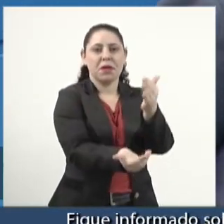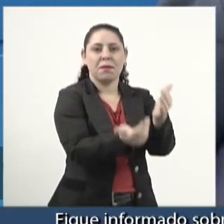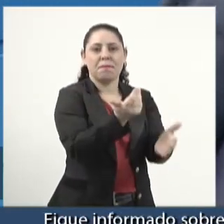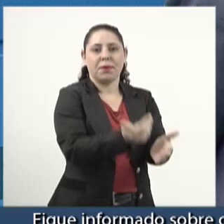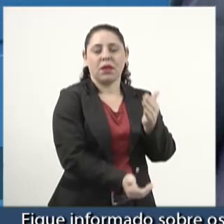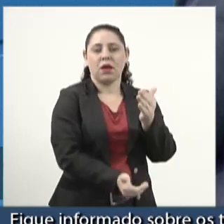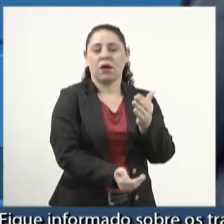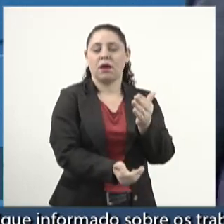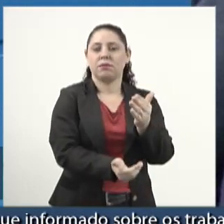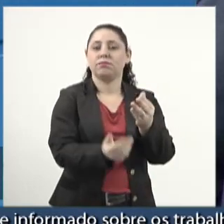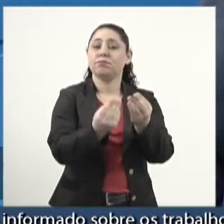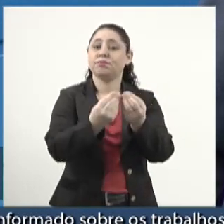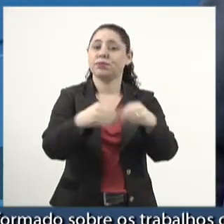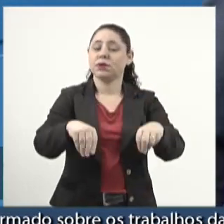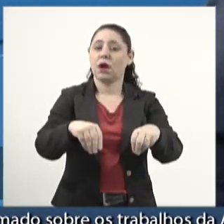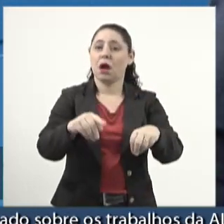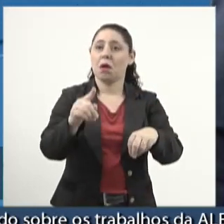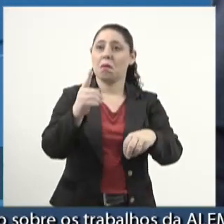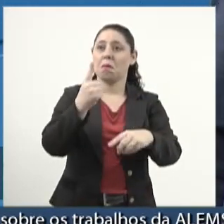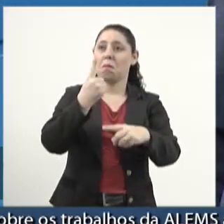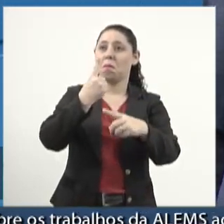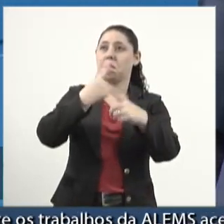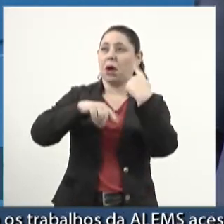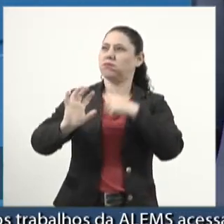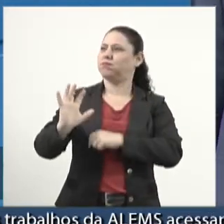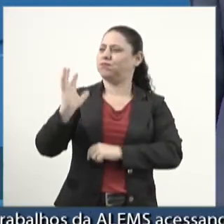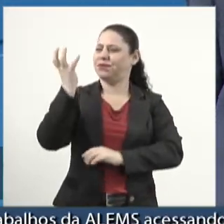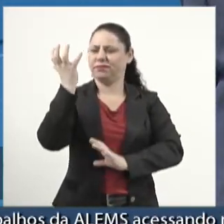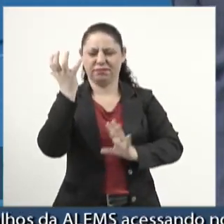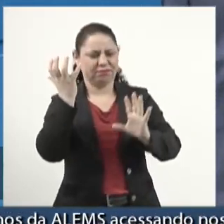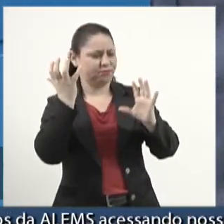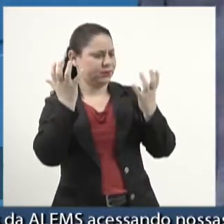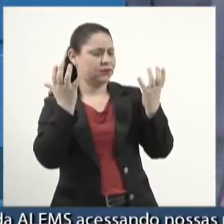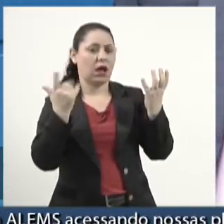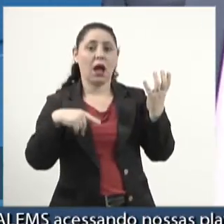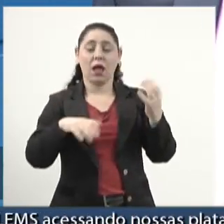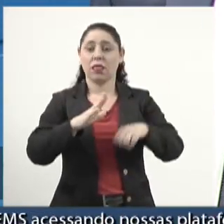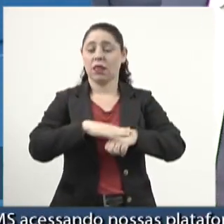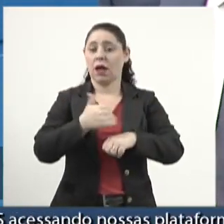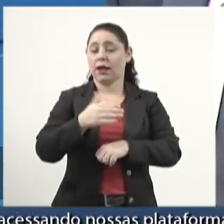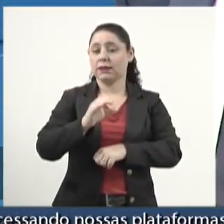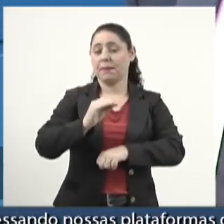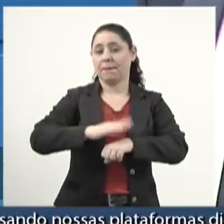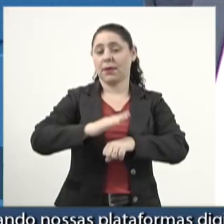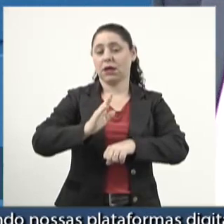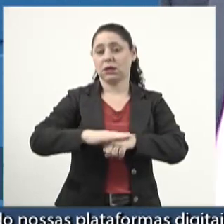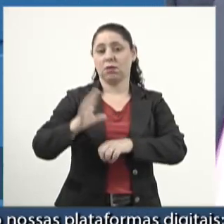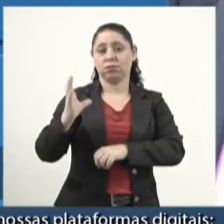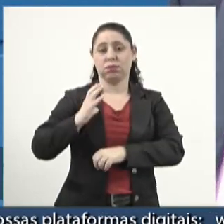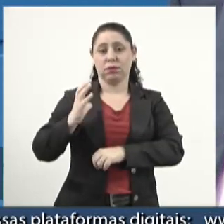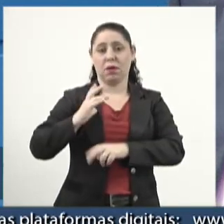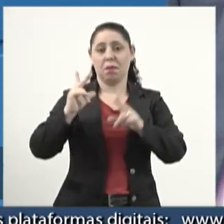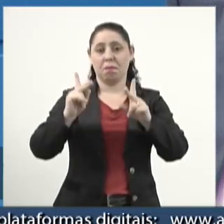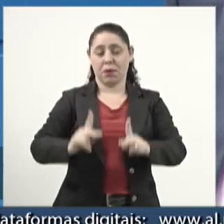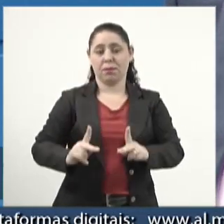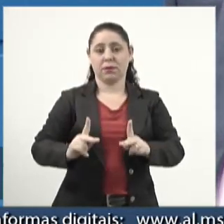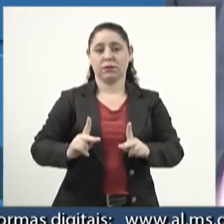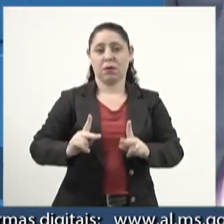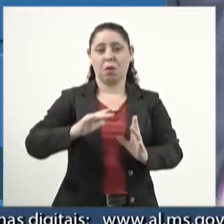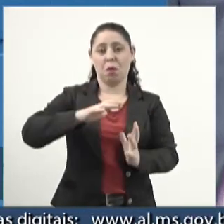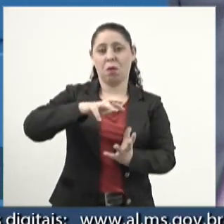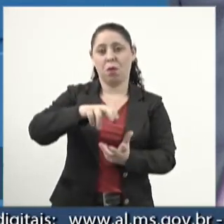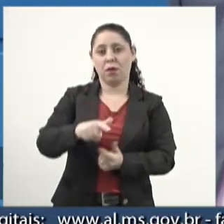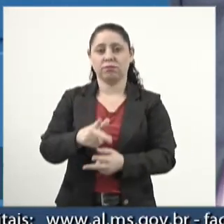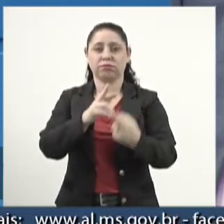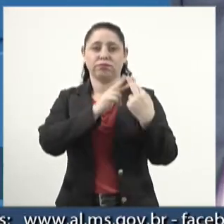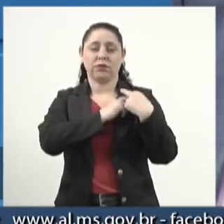e danos causados pela mudança do clima. Os 10 mais ricos da população mundial são responsáveis